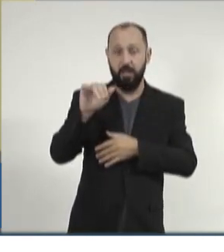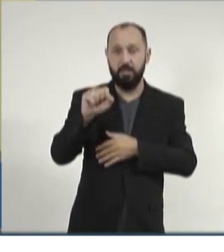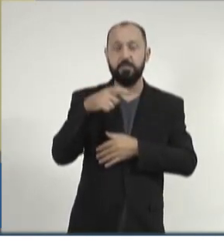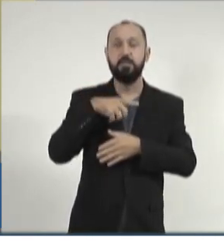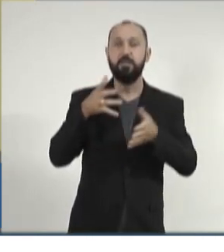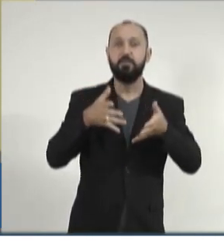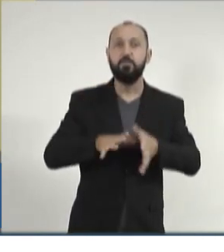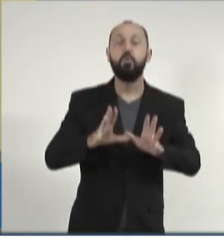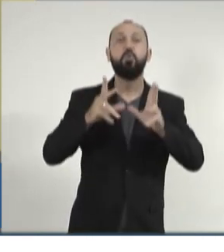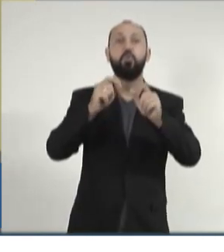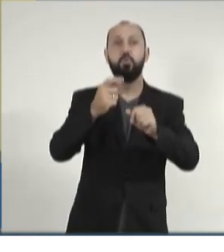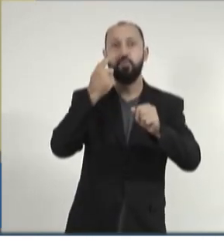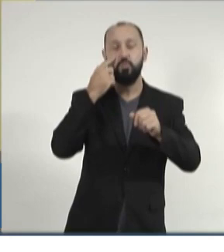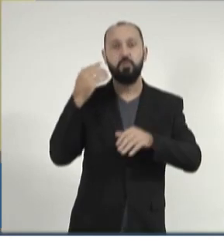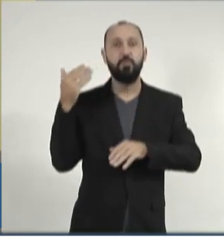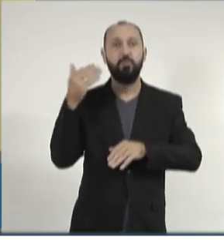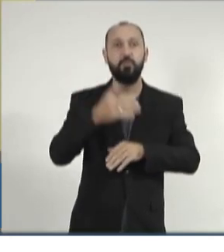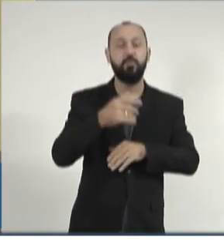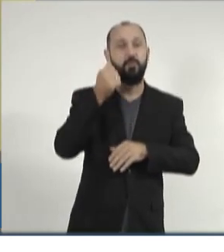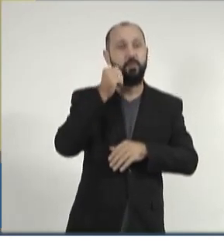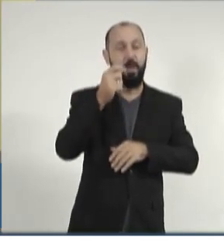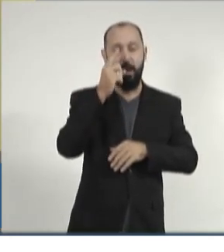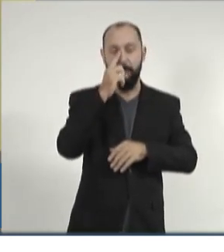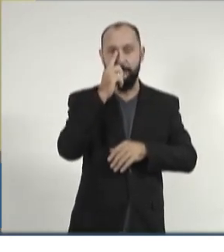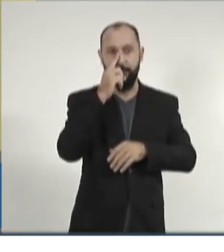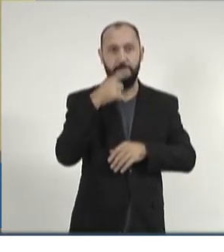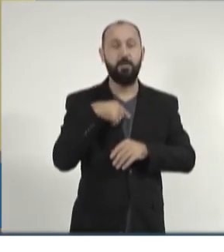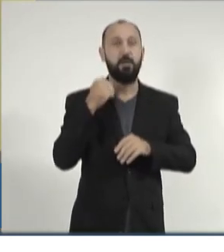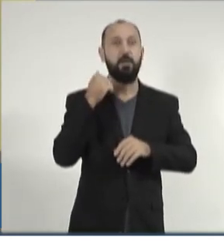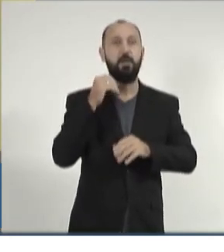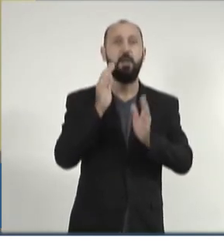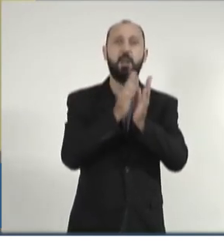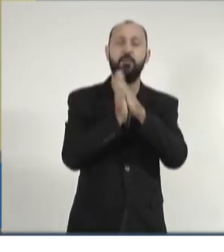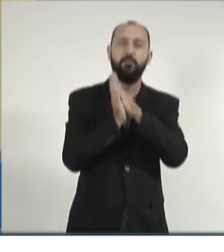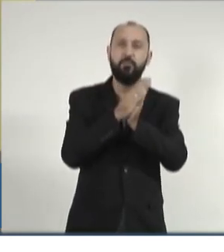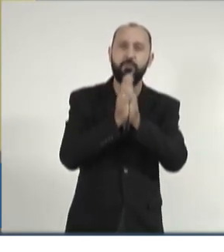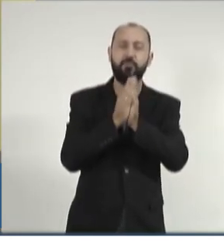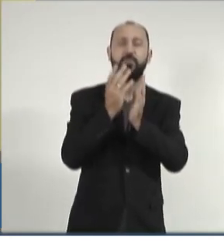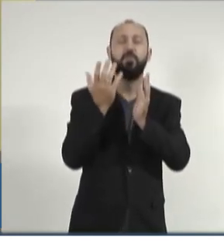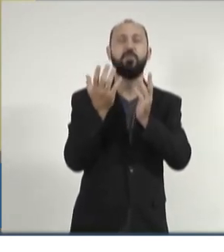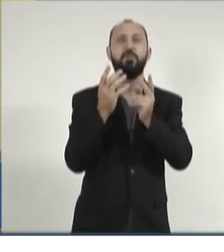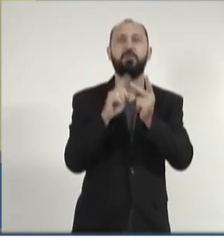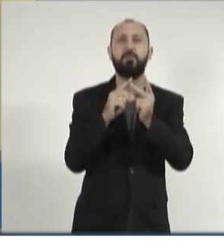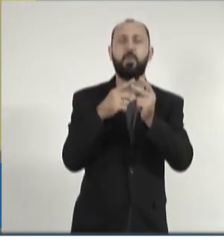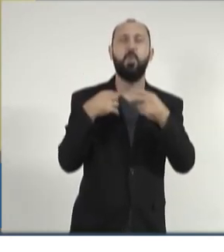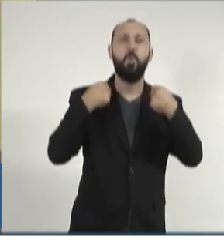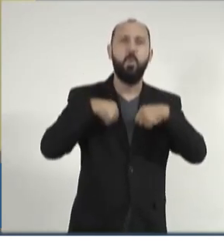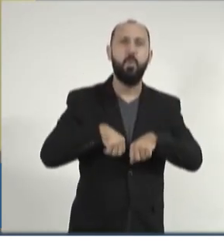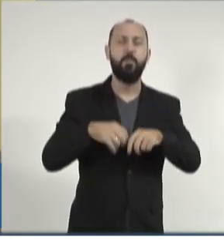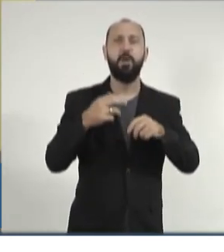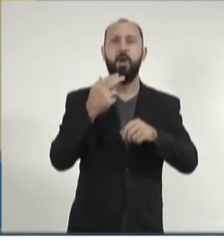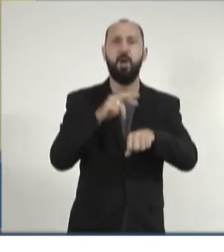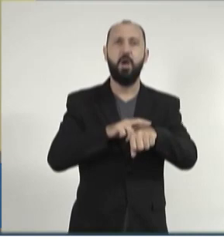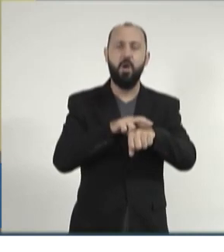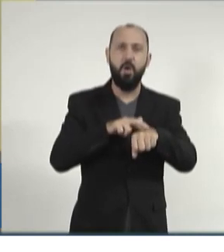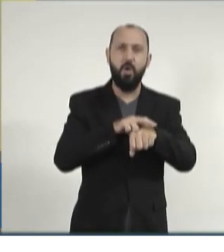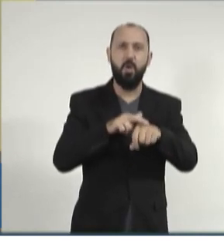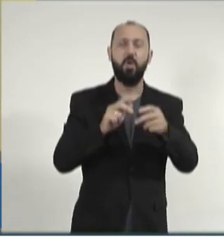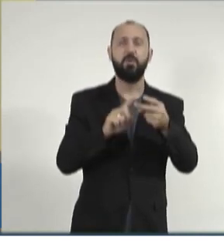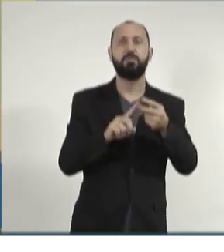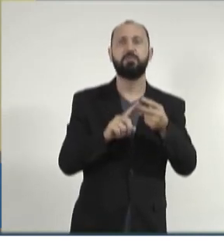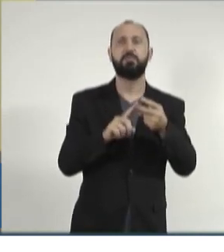nasceu, todo mundo que foi visitar a mãe da Clarissa levou boneca, ursinho, rosa, roupinha rosa,